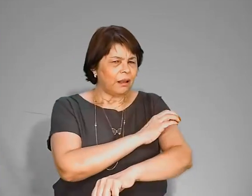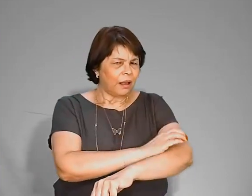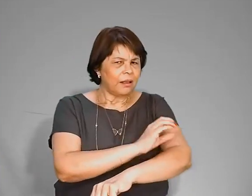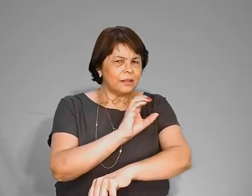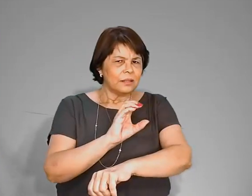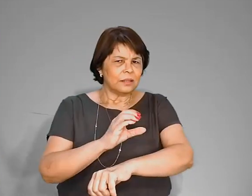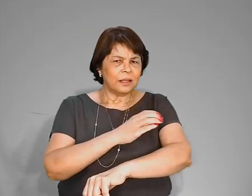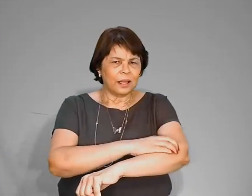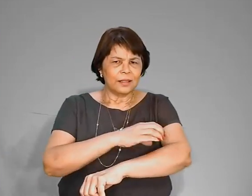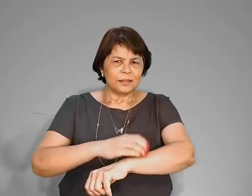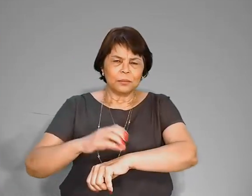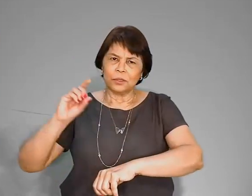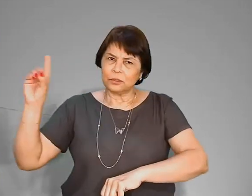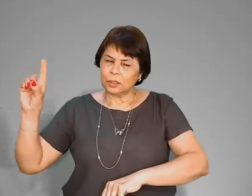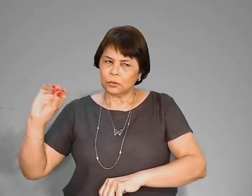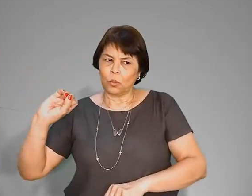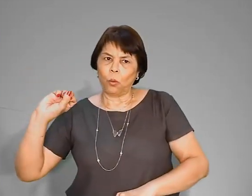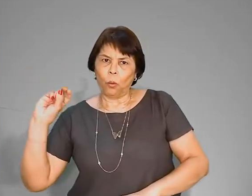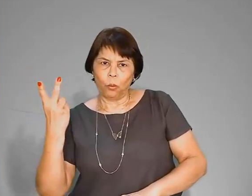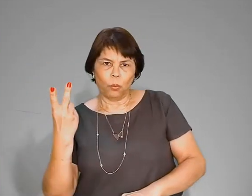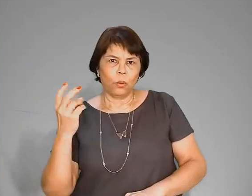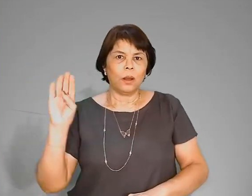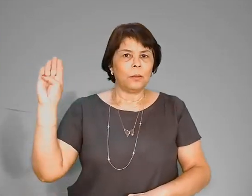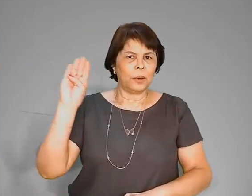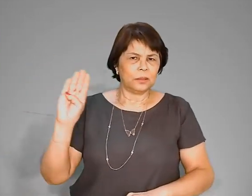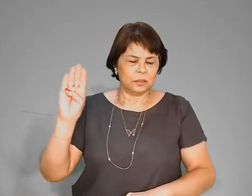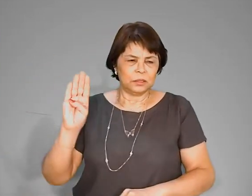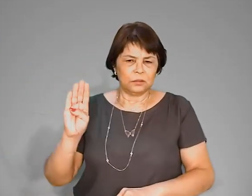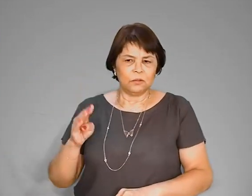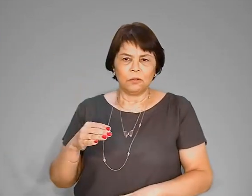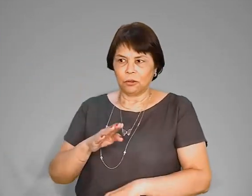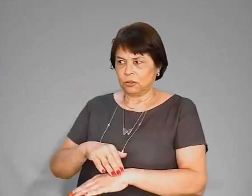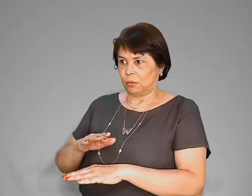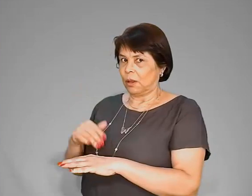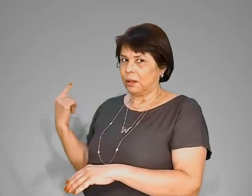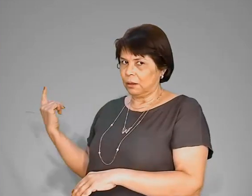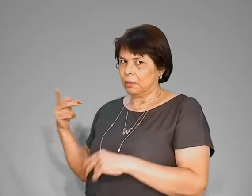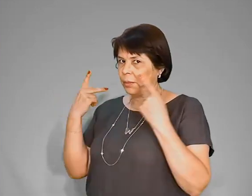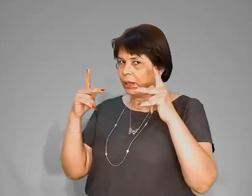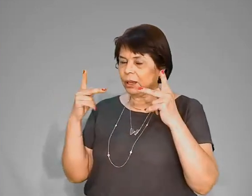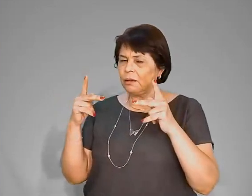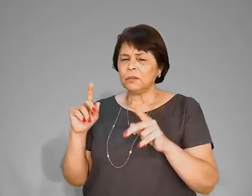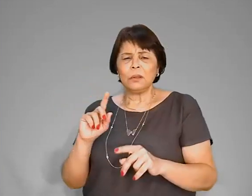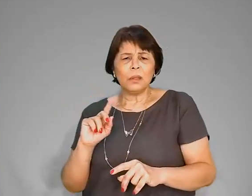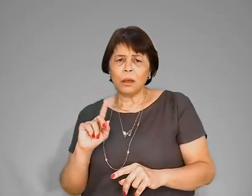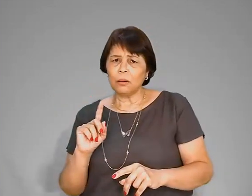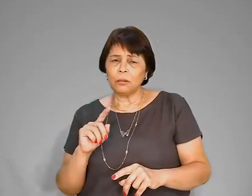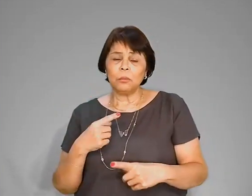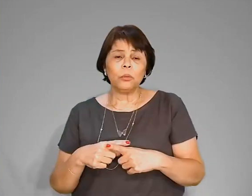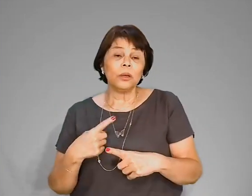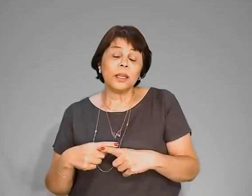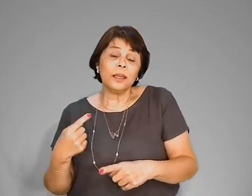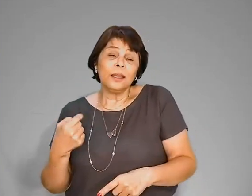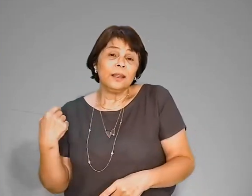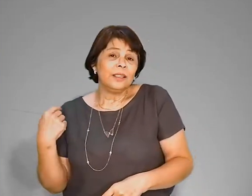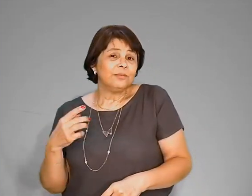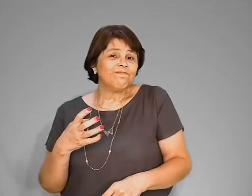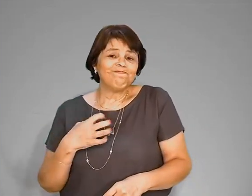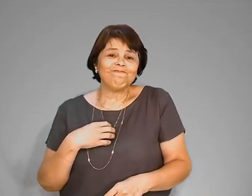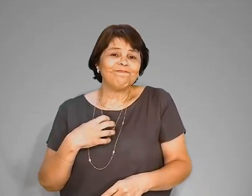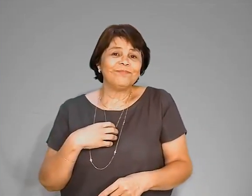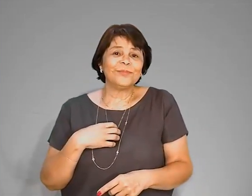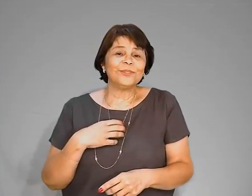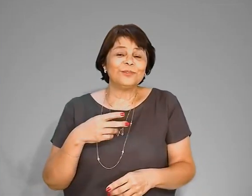supervisor, monitor. Ele tem esse poder do Espírito para falar em qualquer lugar onde